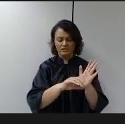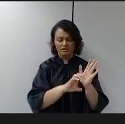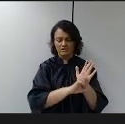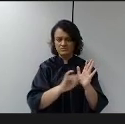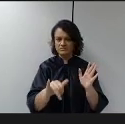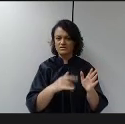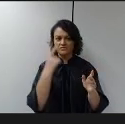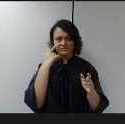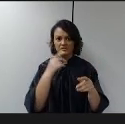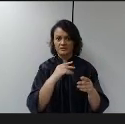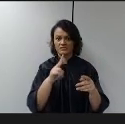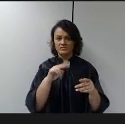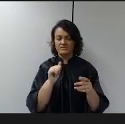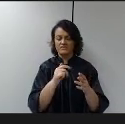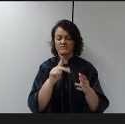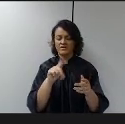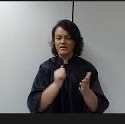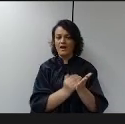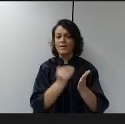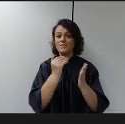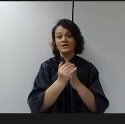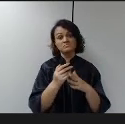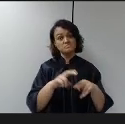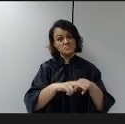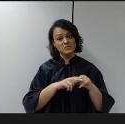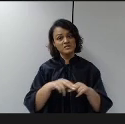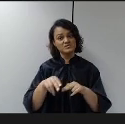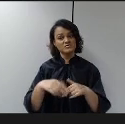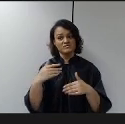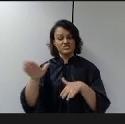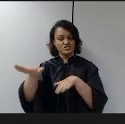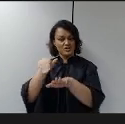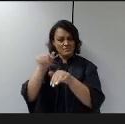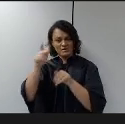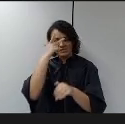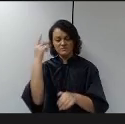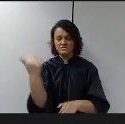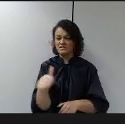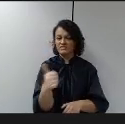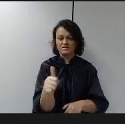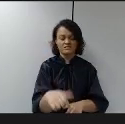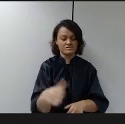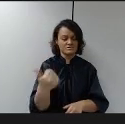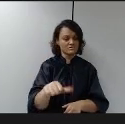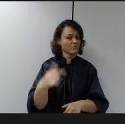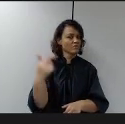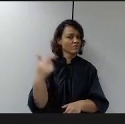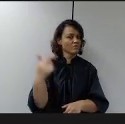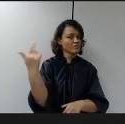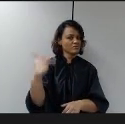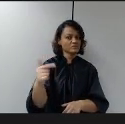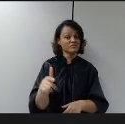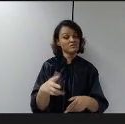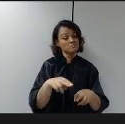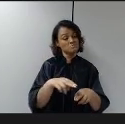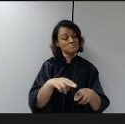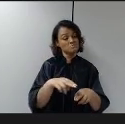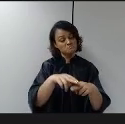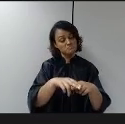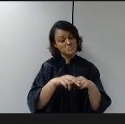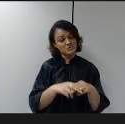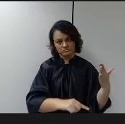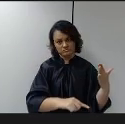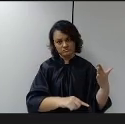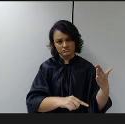foram convocados para avaliação, tendo sido considerados eliminados do certame. E